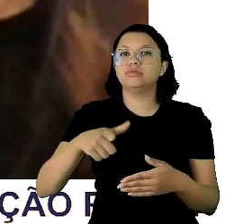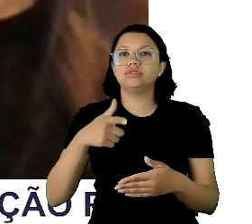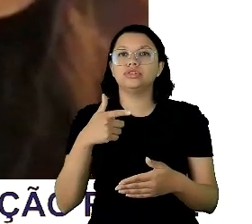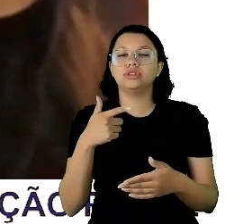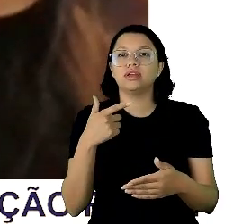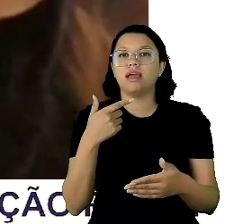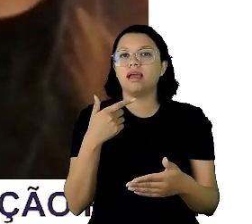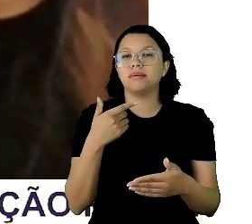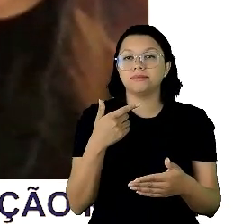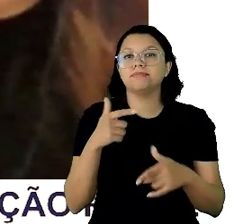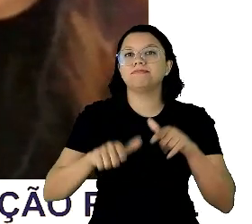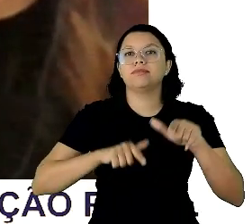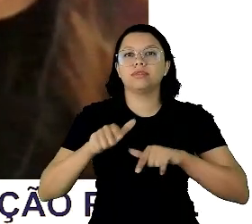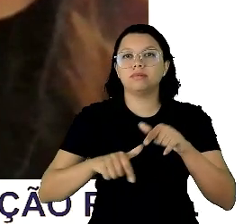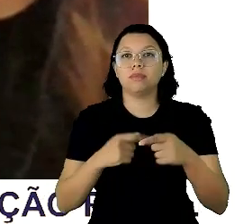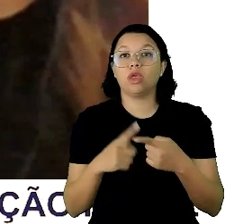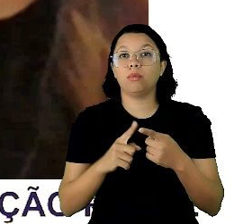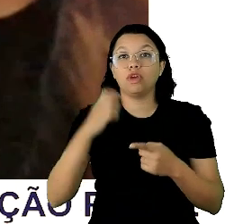minha.